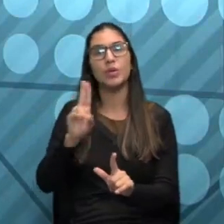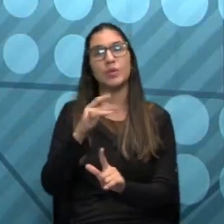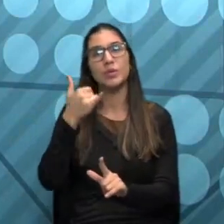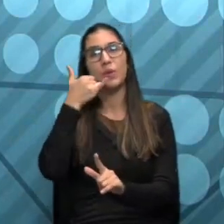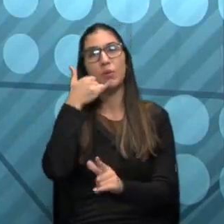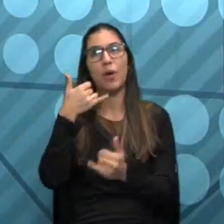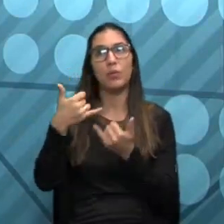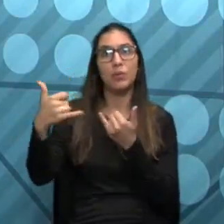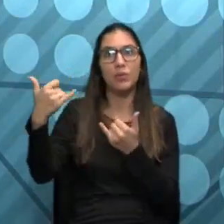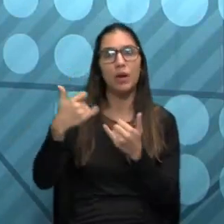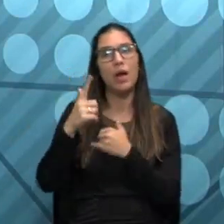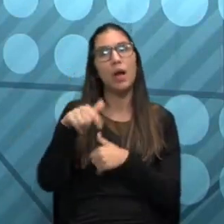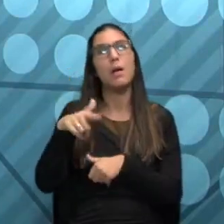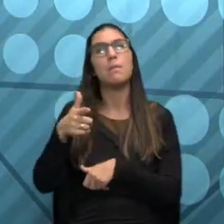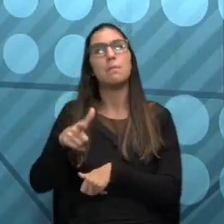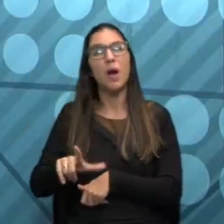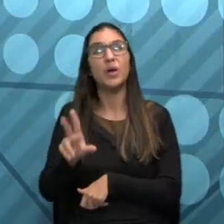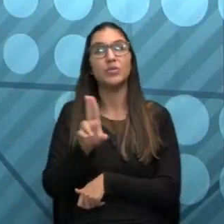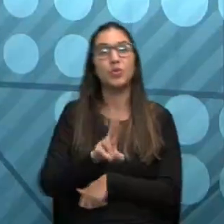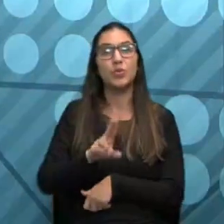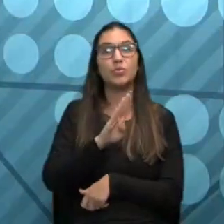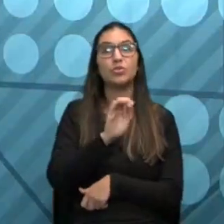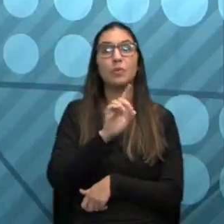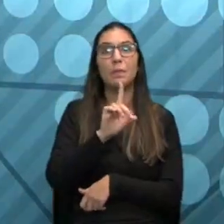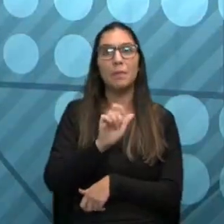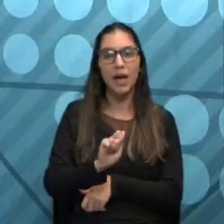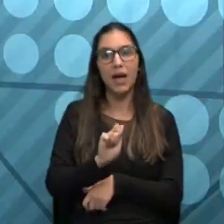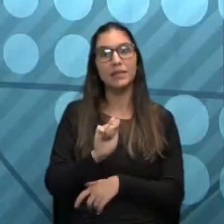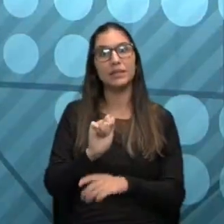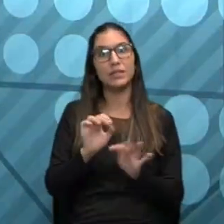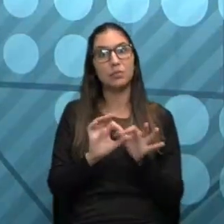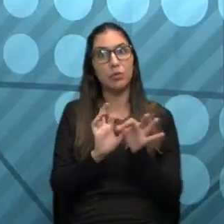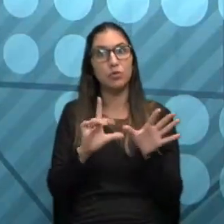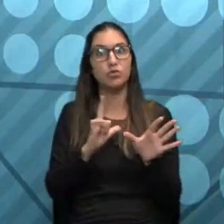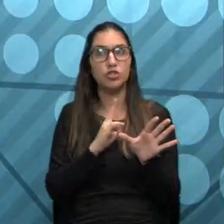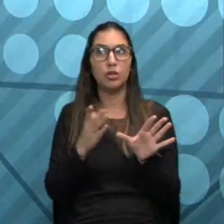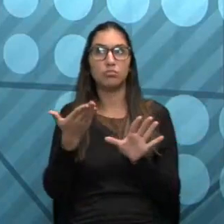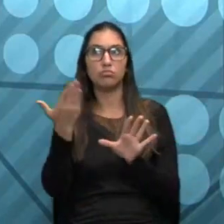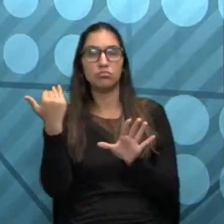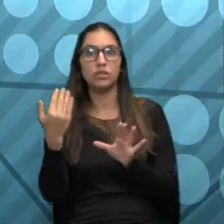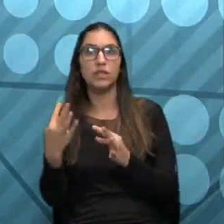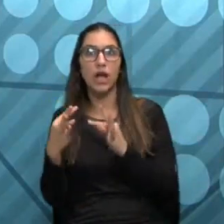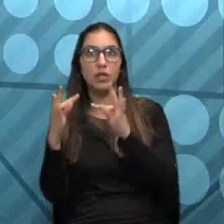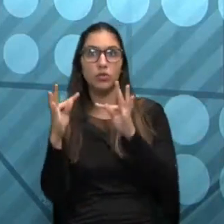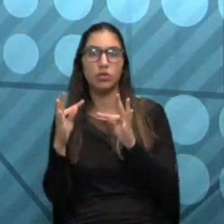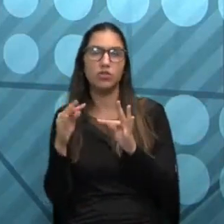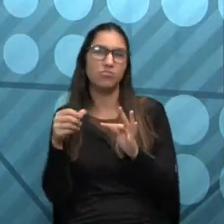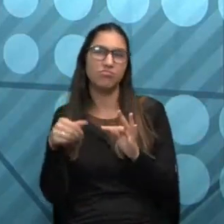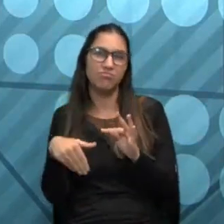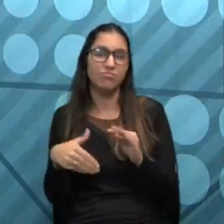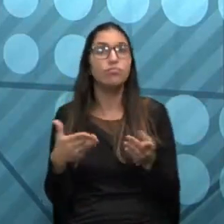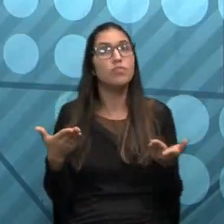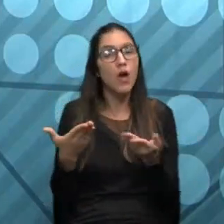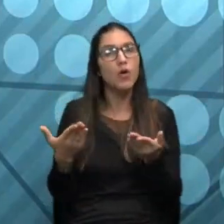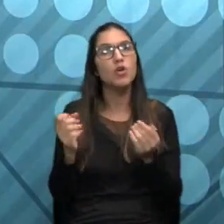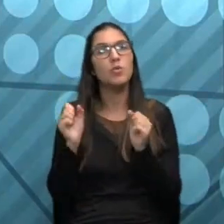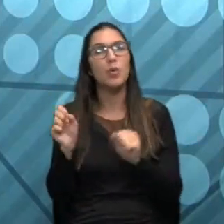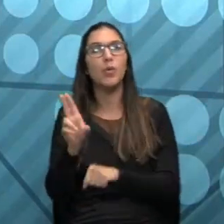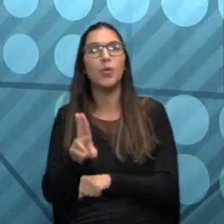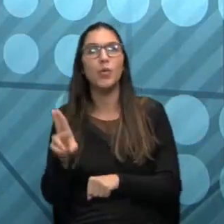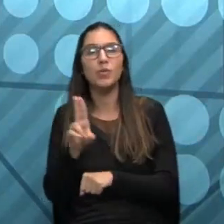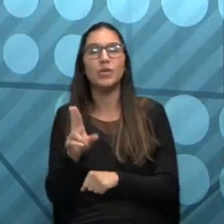celular. Então, é mais um uso da banda aí disponível que estava sendo utilizada uma tecnologia obsoleta e vai ser então